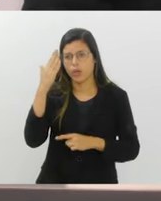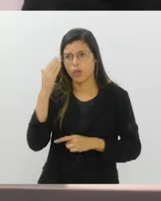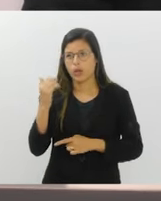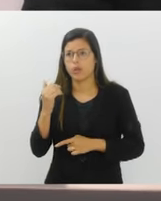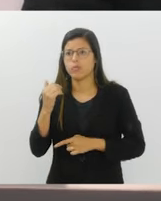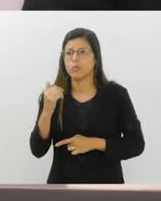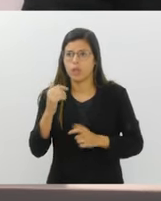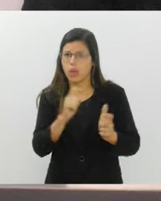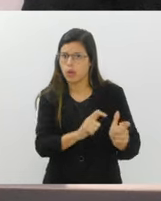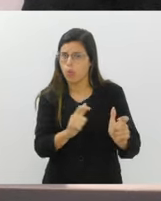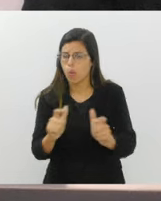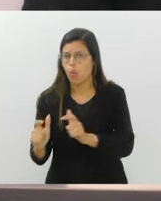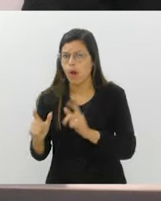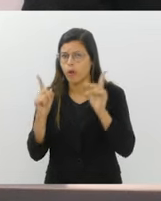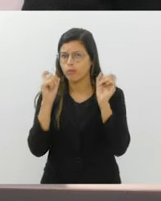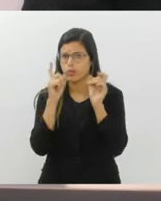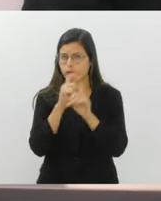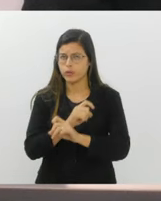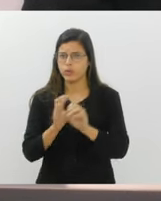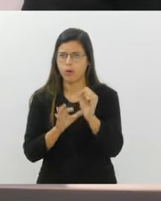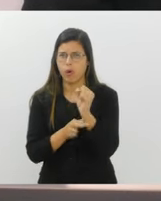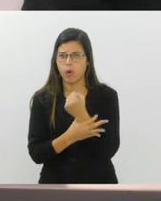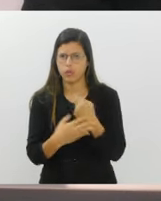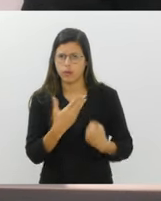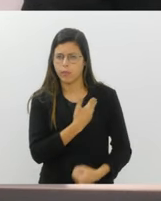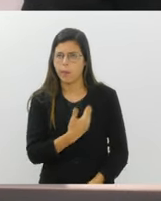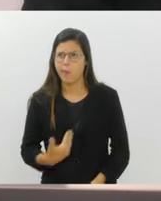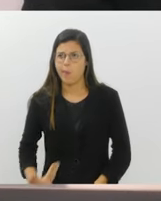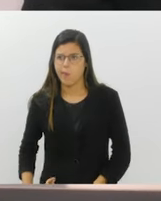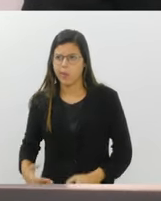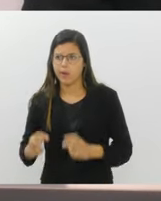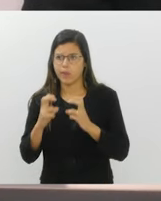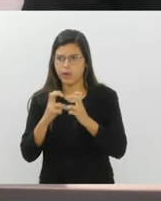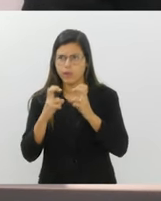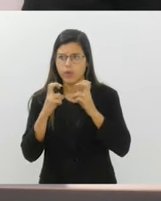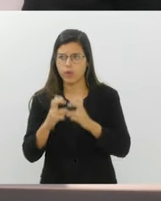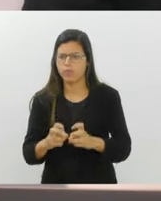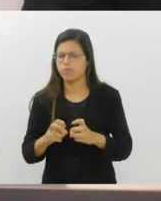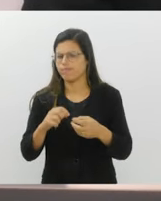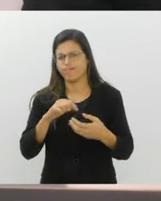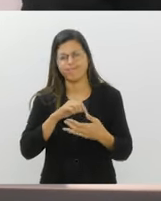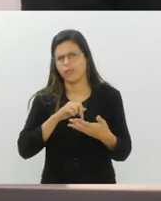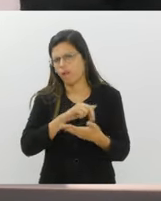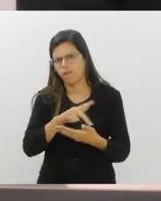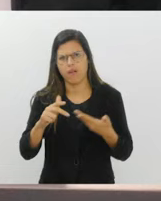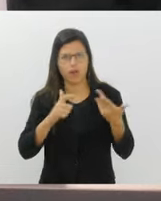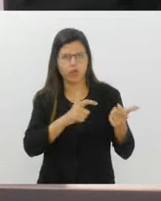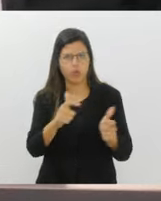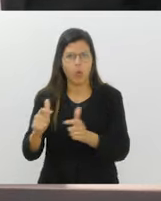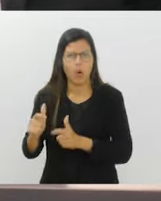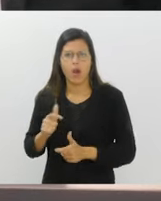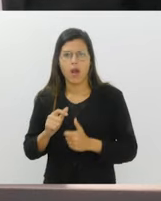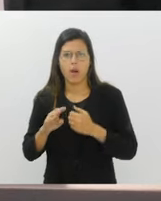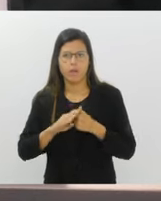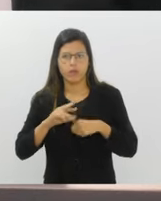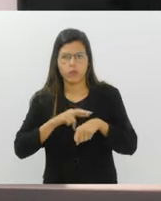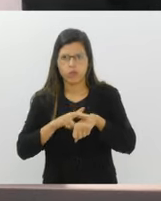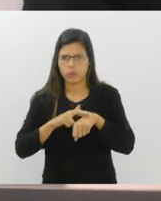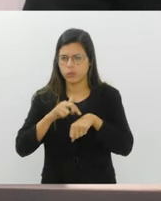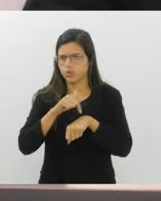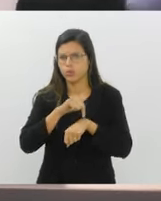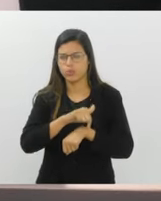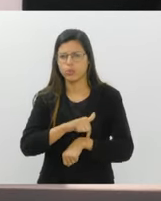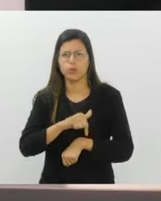pontos delicados de segurança pública da Supervia, diga-se de passagem, Senador Camará, então, em toda aquela região, e Belfor Roxo, onde todo dia